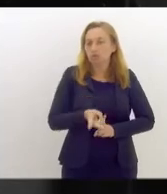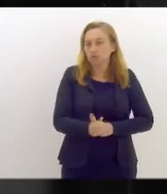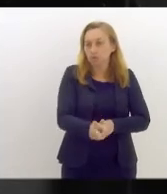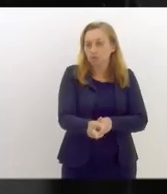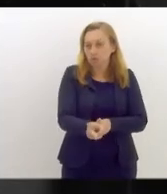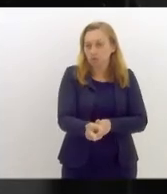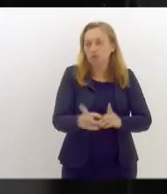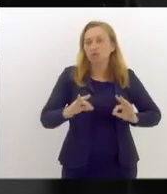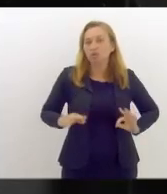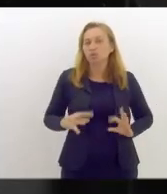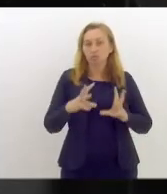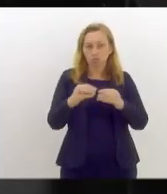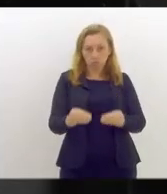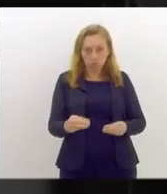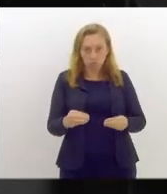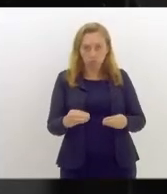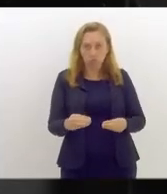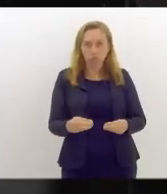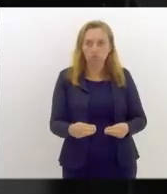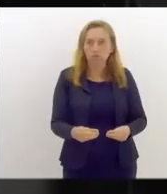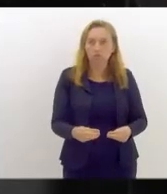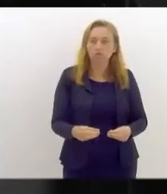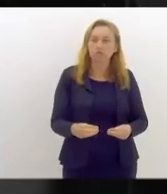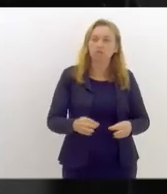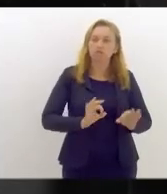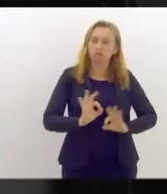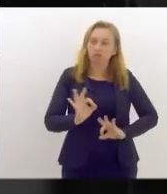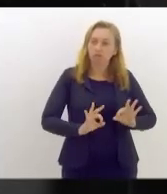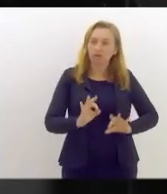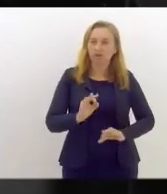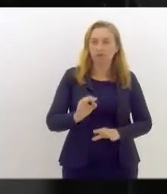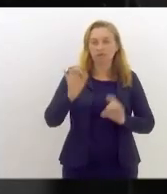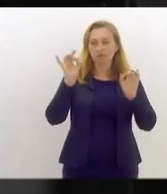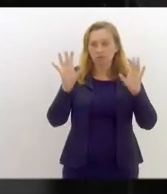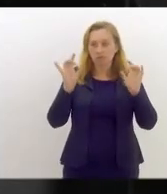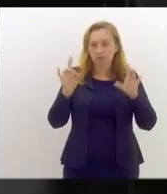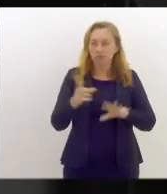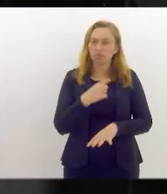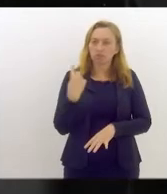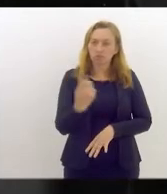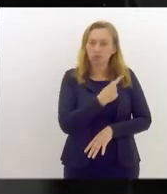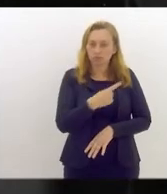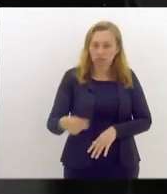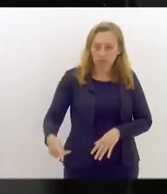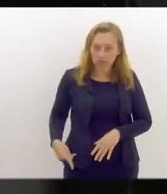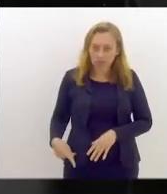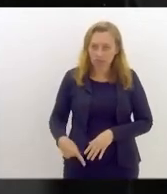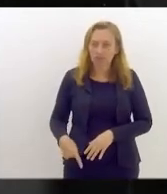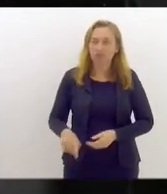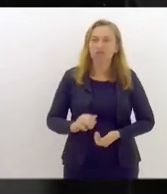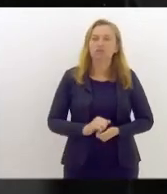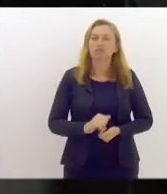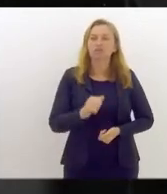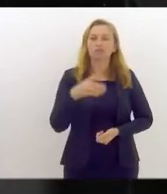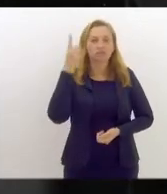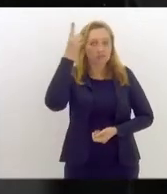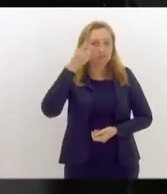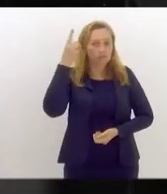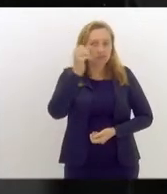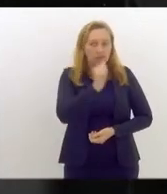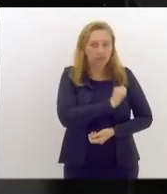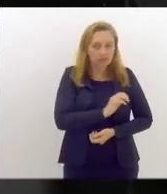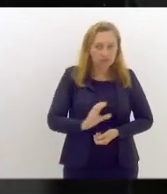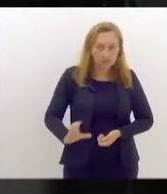a tudo aquilo que vem sendo feito especialmente pelo nosso Presidente senhor Deputado André